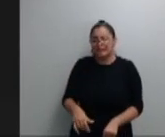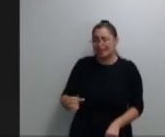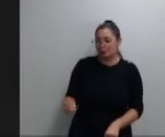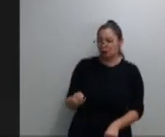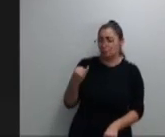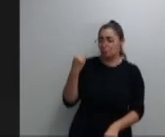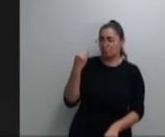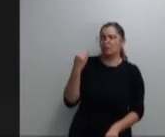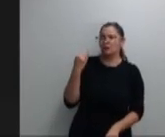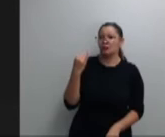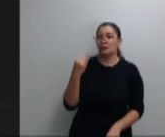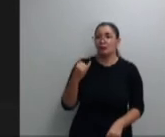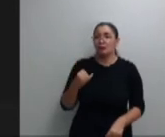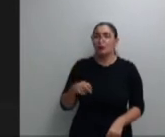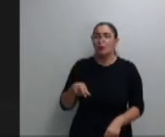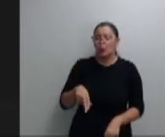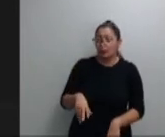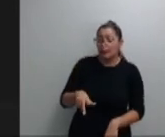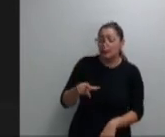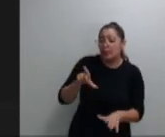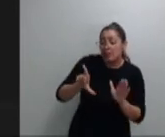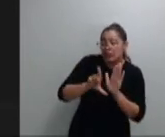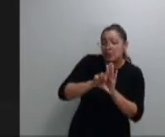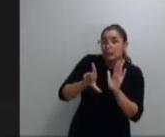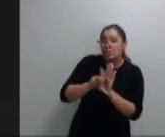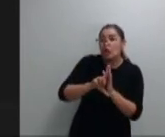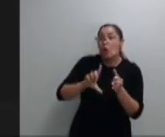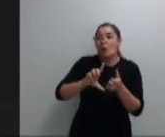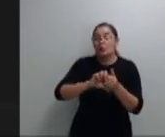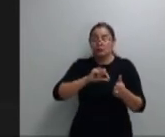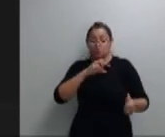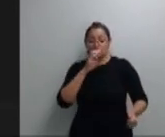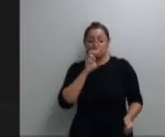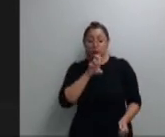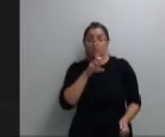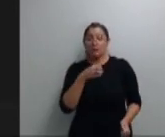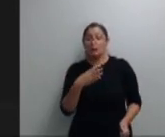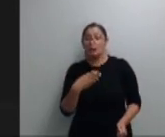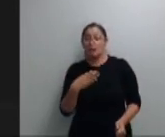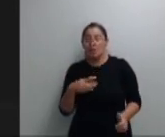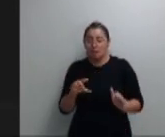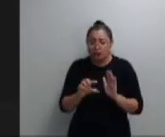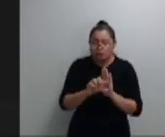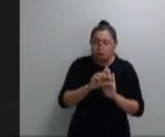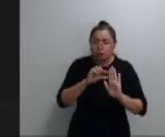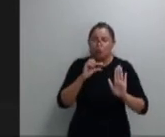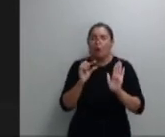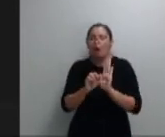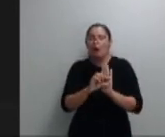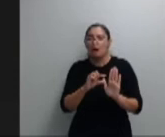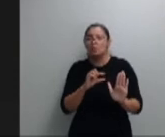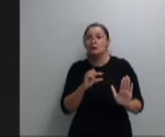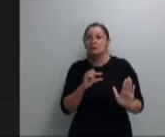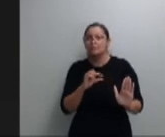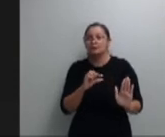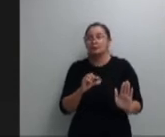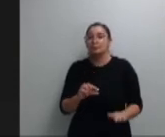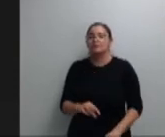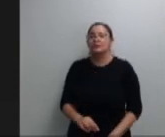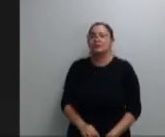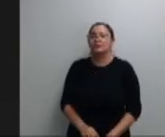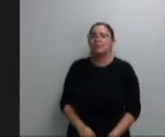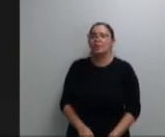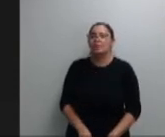no que pertine a lei em questão é seu artigo 54 bem como na mesma linha o artigo 20 inciso 2 da lei em tela no